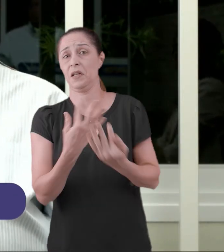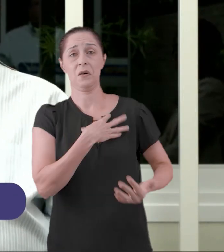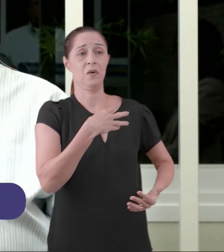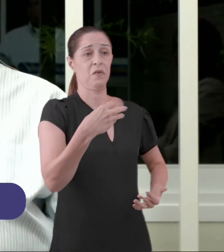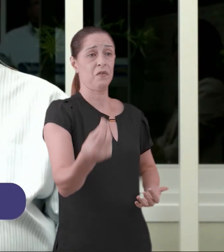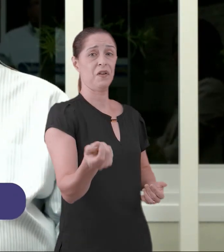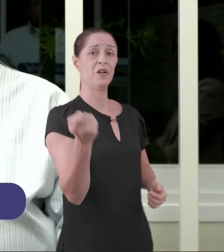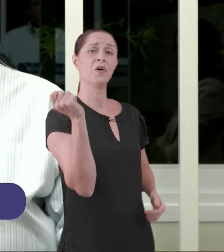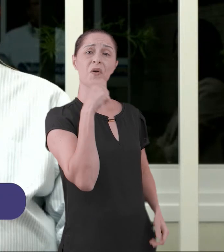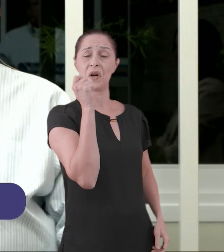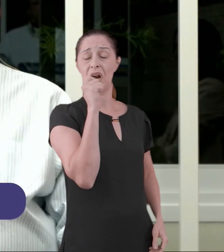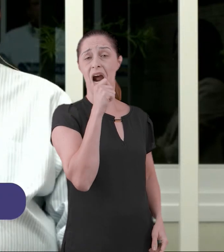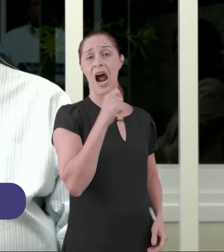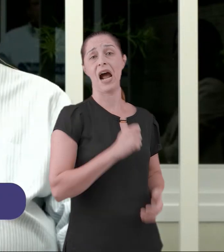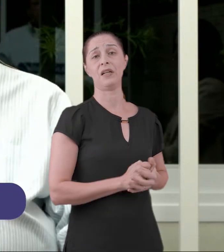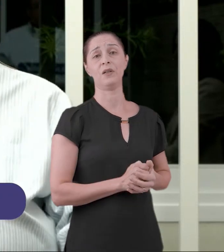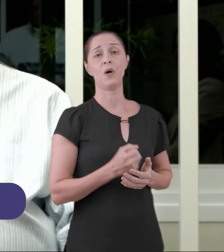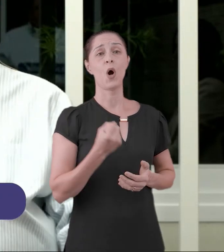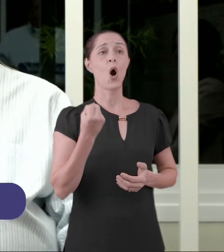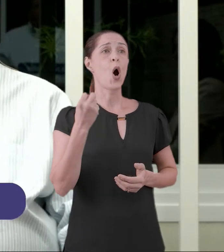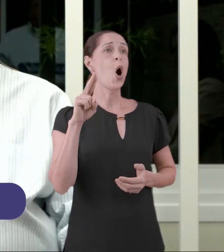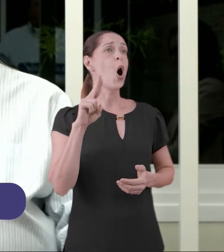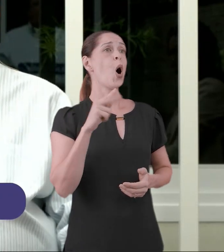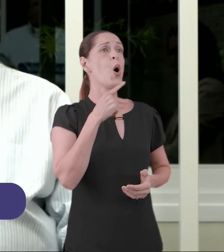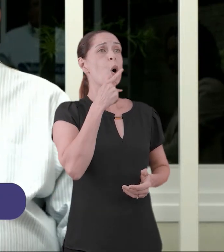viciado em alcoolismo. A gente começa